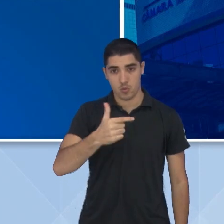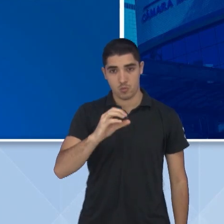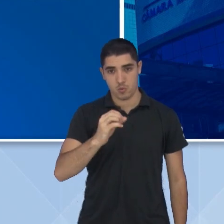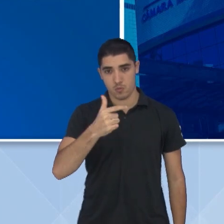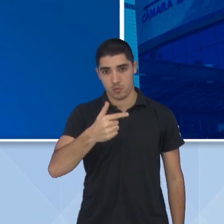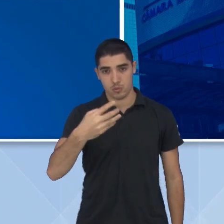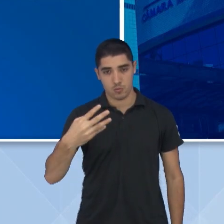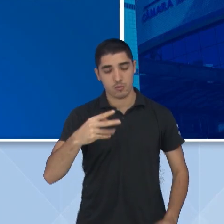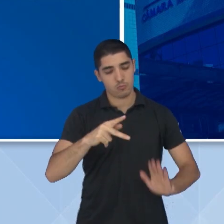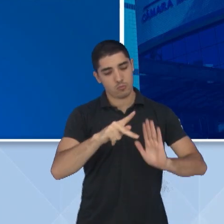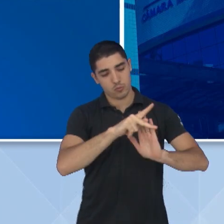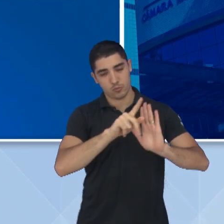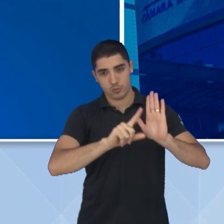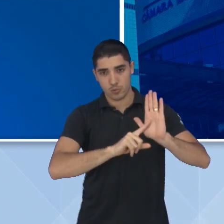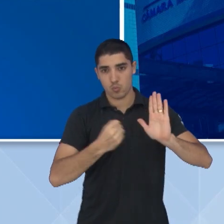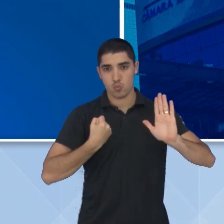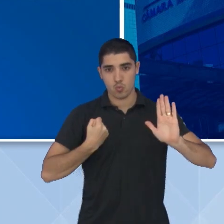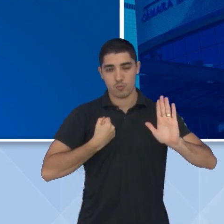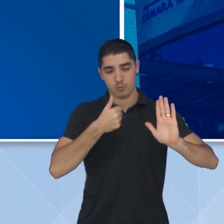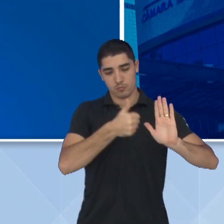4823/2024, projeto de lei número